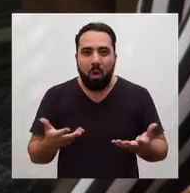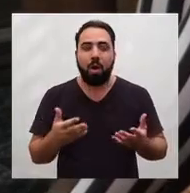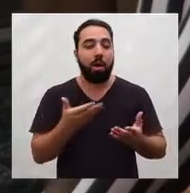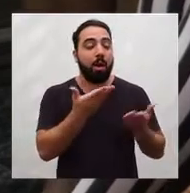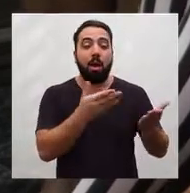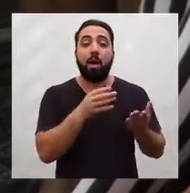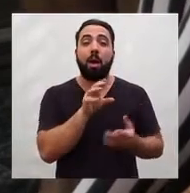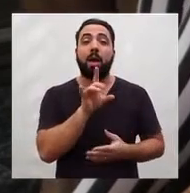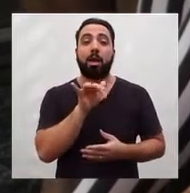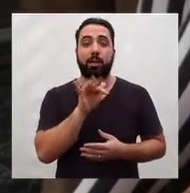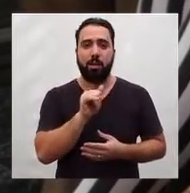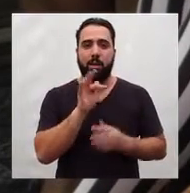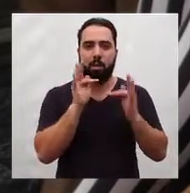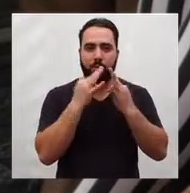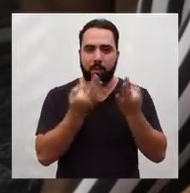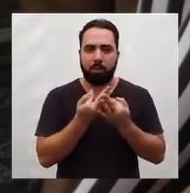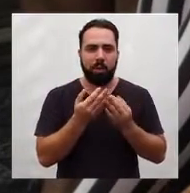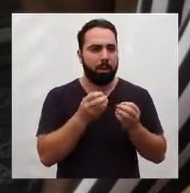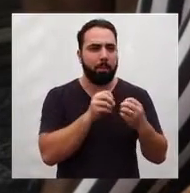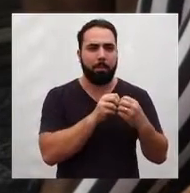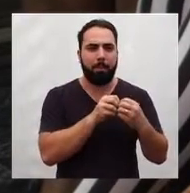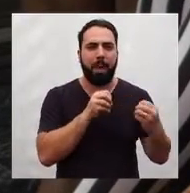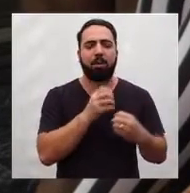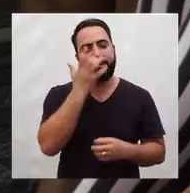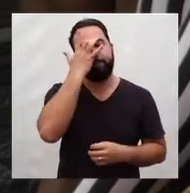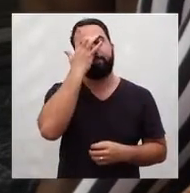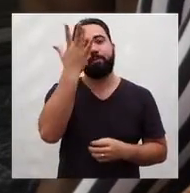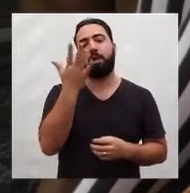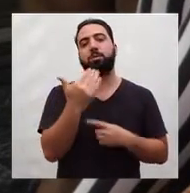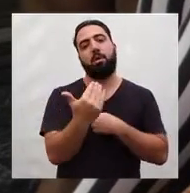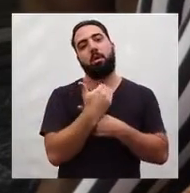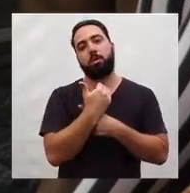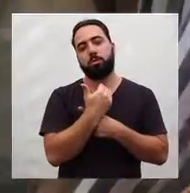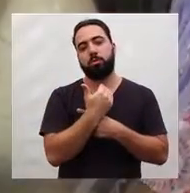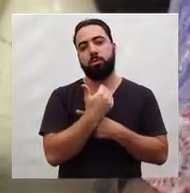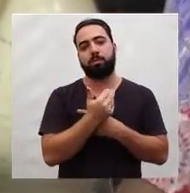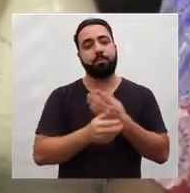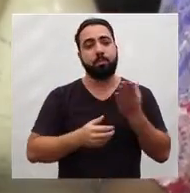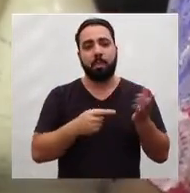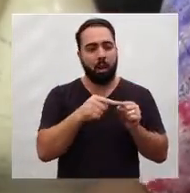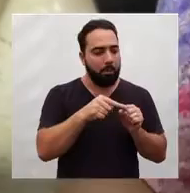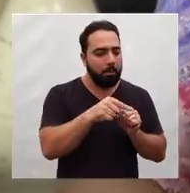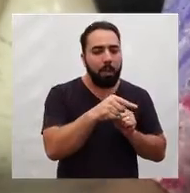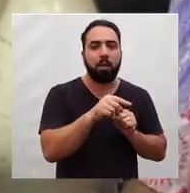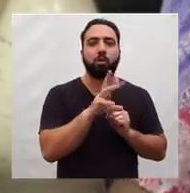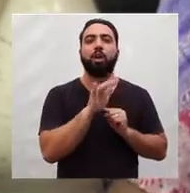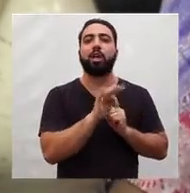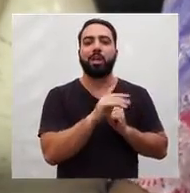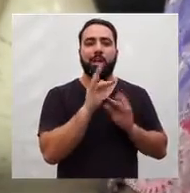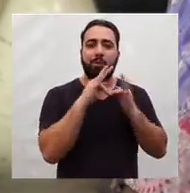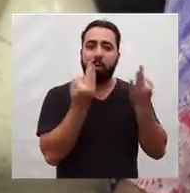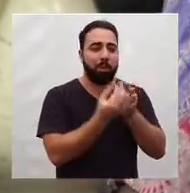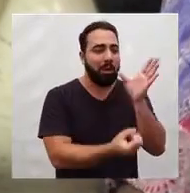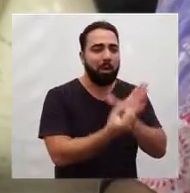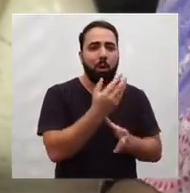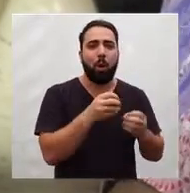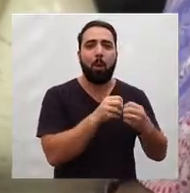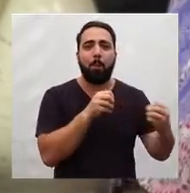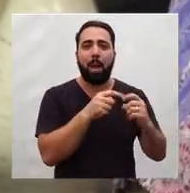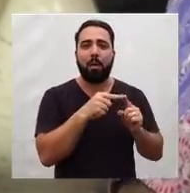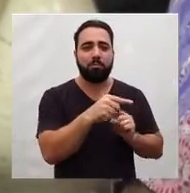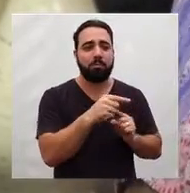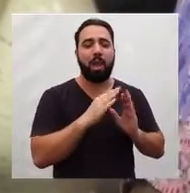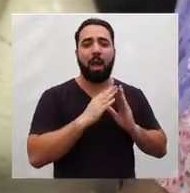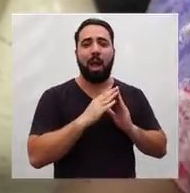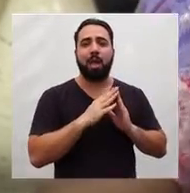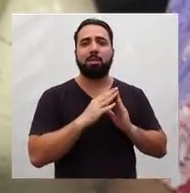com a clínica da família aqui no nosso bairro, ficou tudo muito mais fácil. Com essa coisa da clínica da família aqui